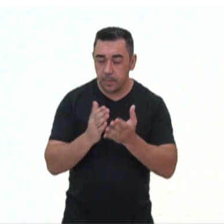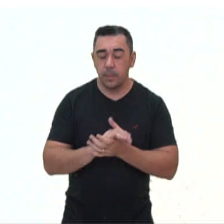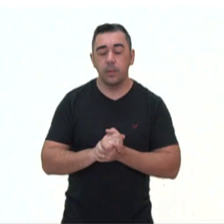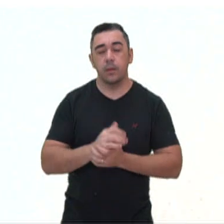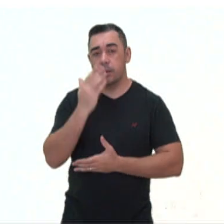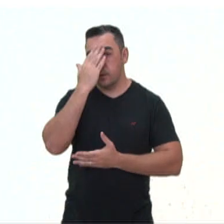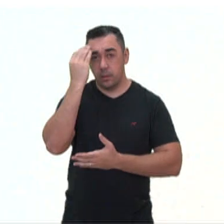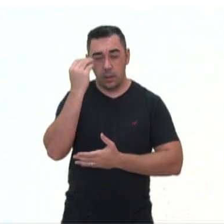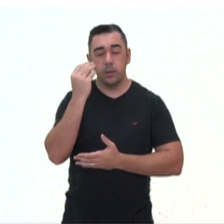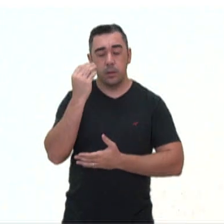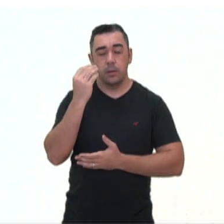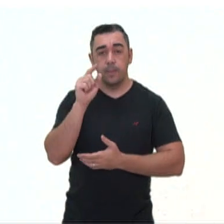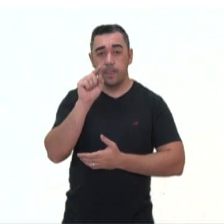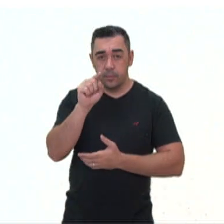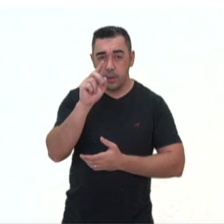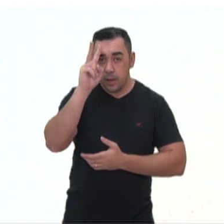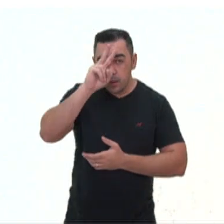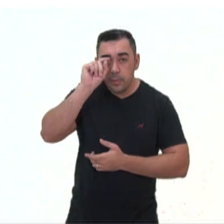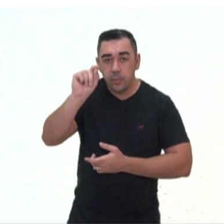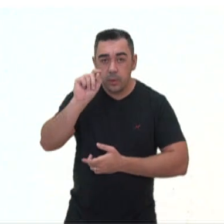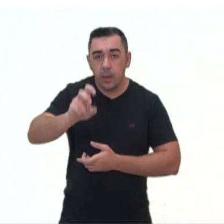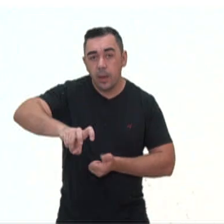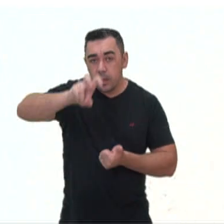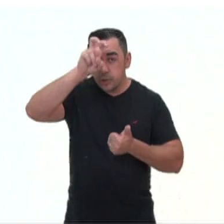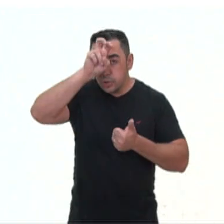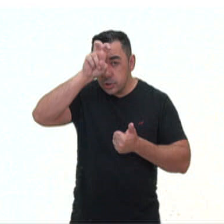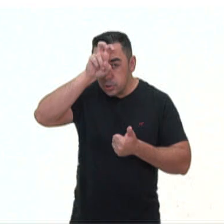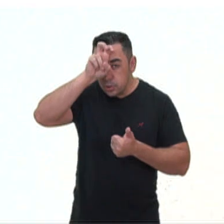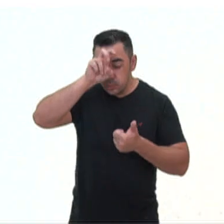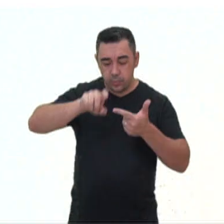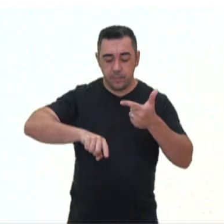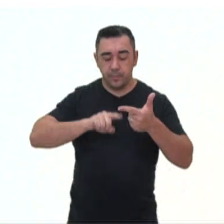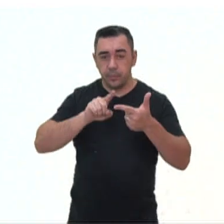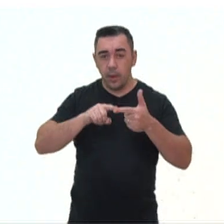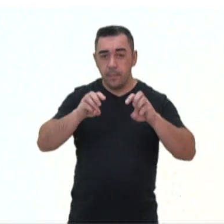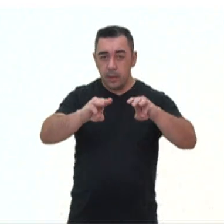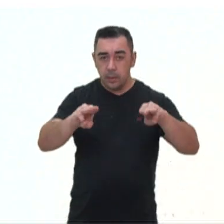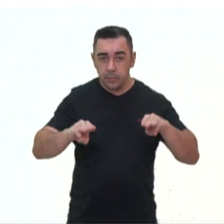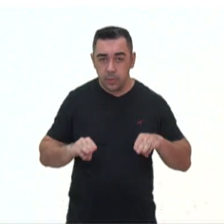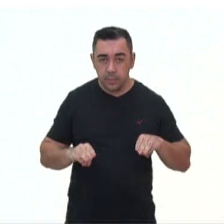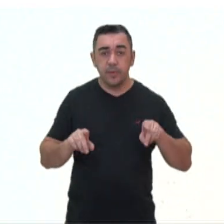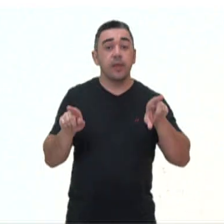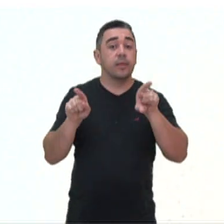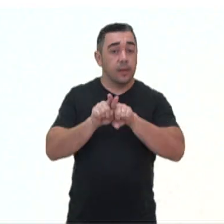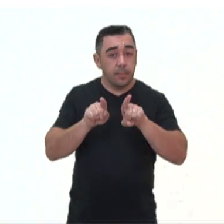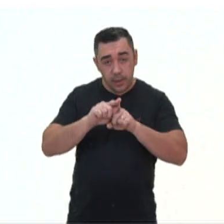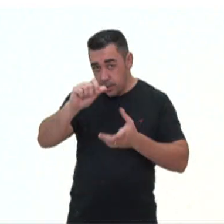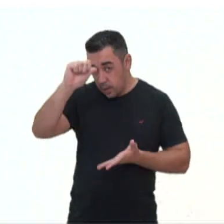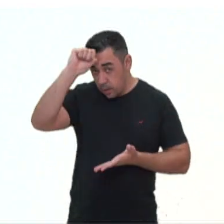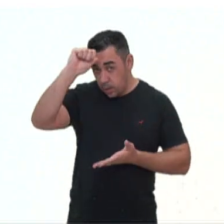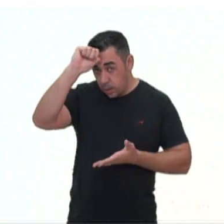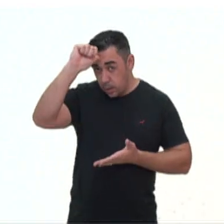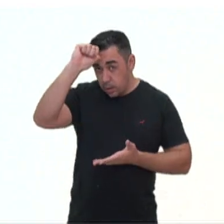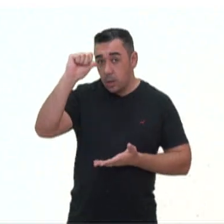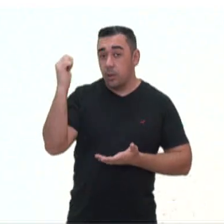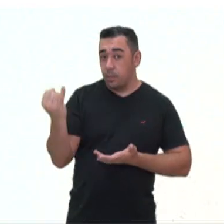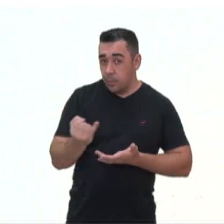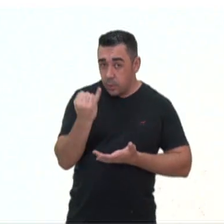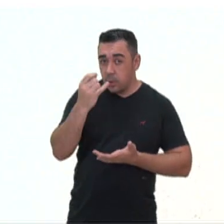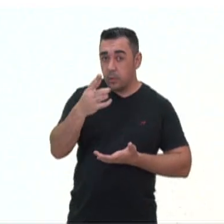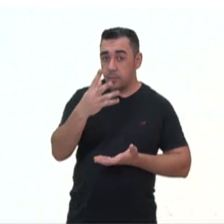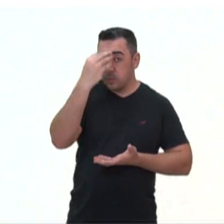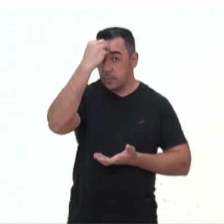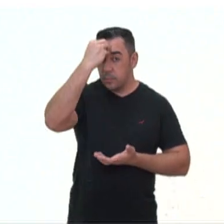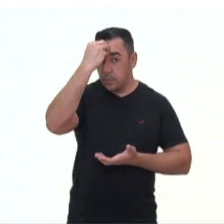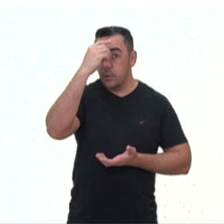gente lembrar do Egito, da Mesopotâmia, mas lembre-se do rio Hindu e do rio Ganges. Destaquei aqui para que você